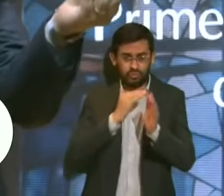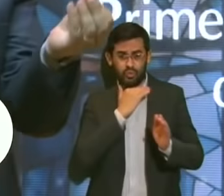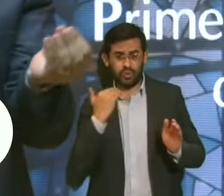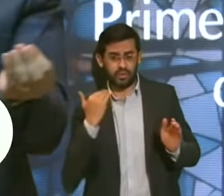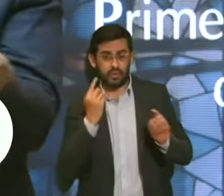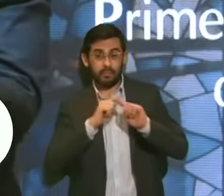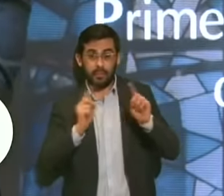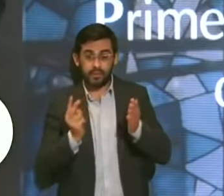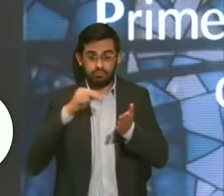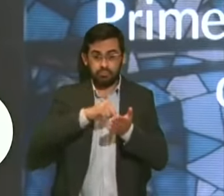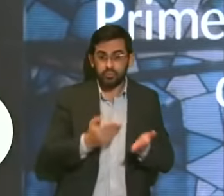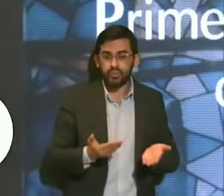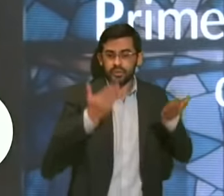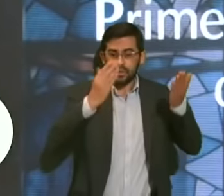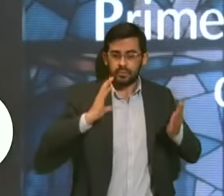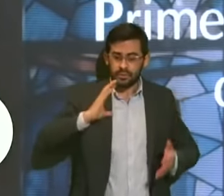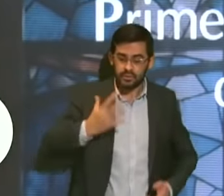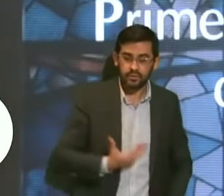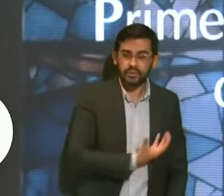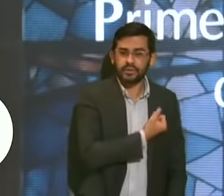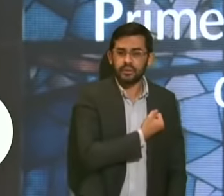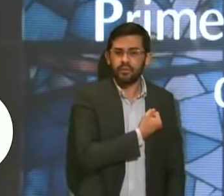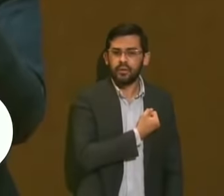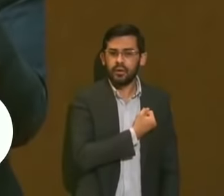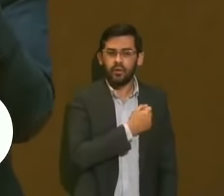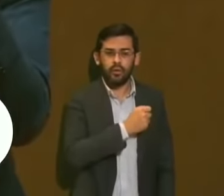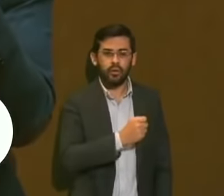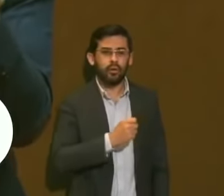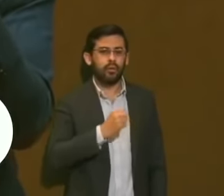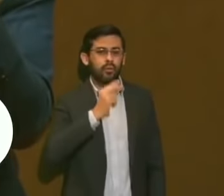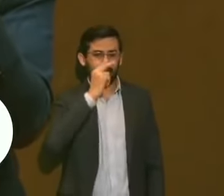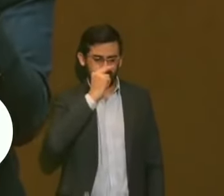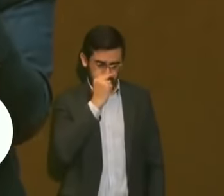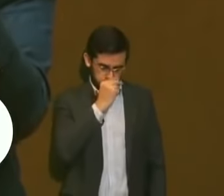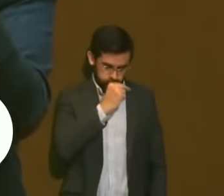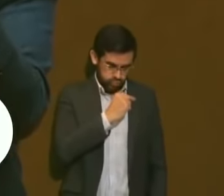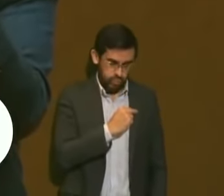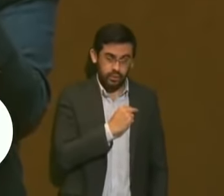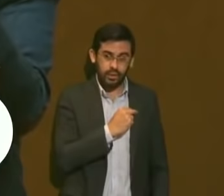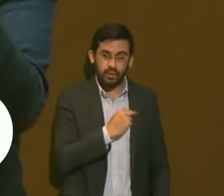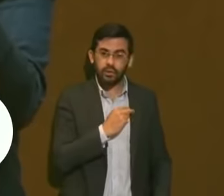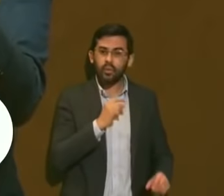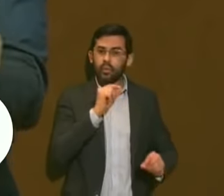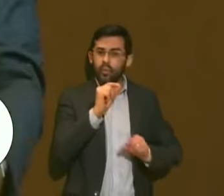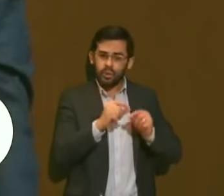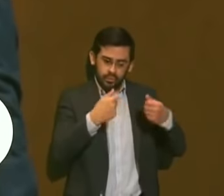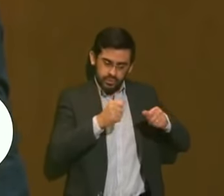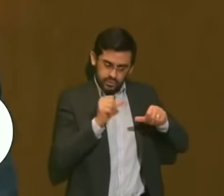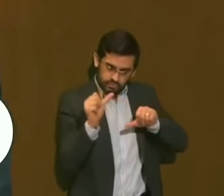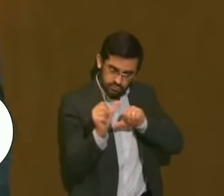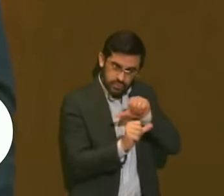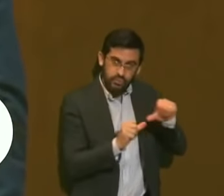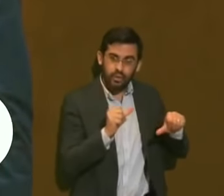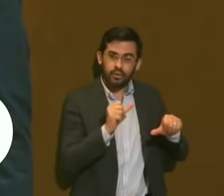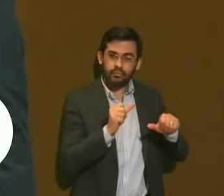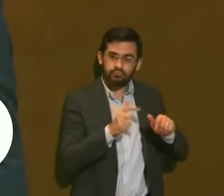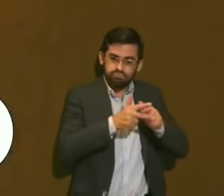sua salvação, eu estou pedindo para você, olha para o teu coração, o que, que eu estou querendo acertar aí dentro.